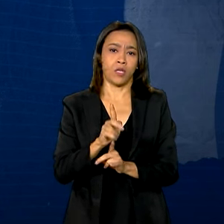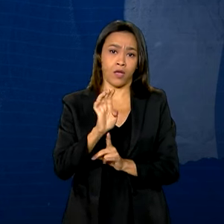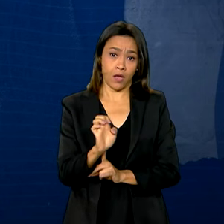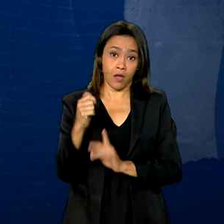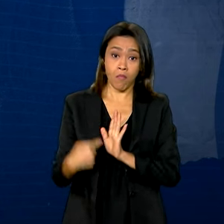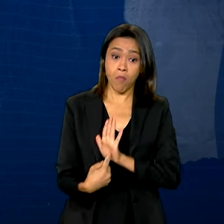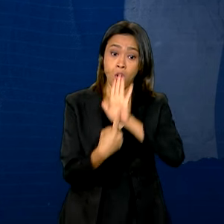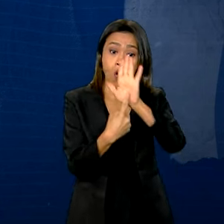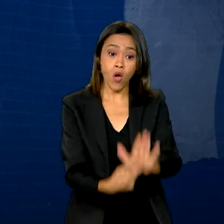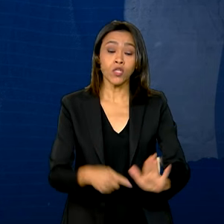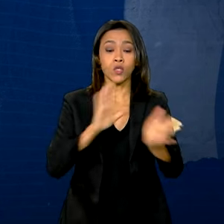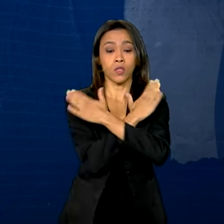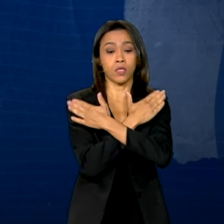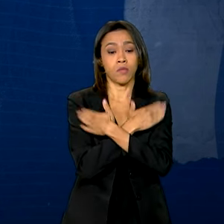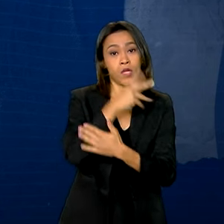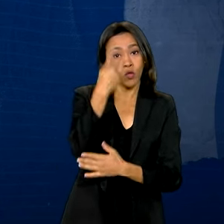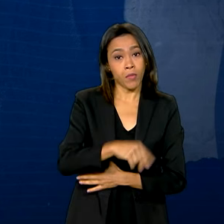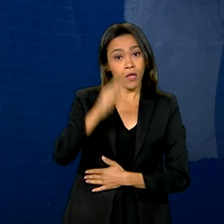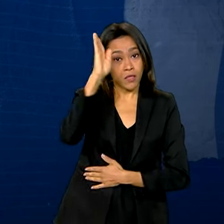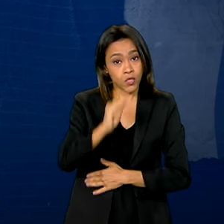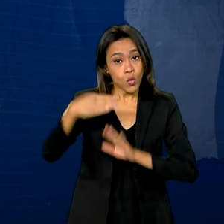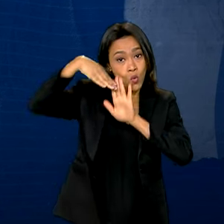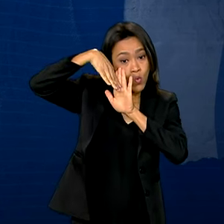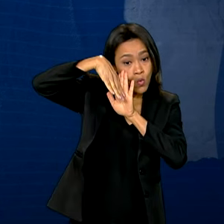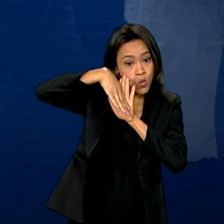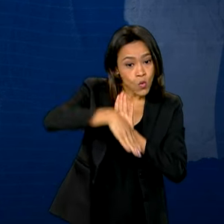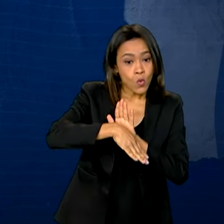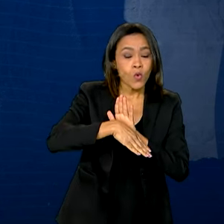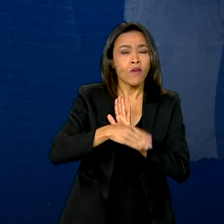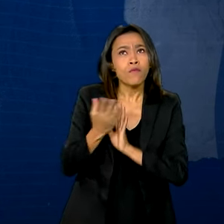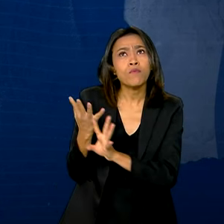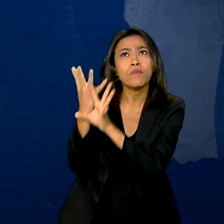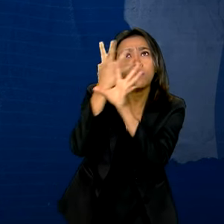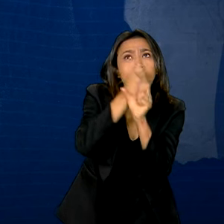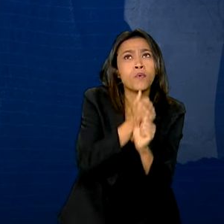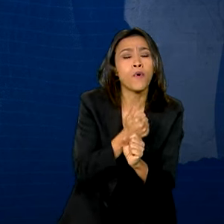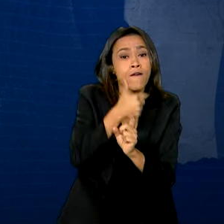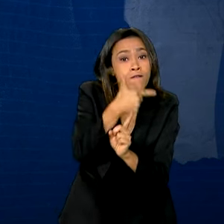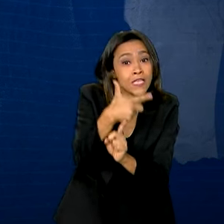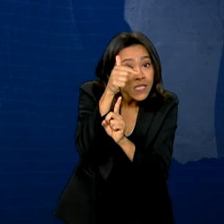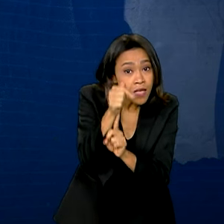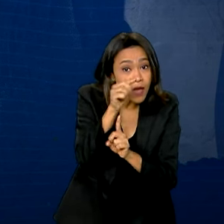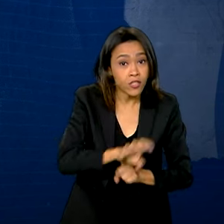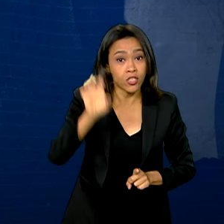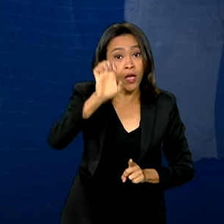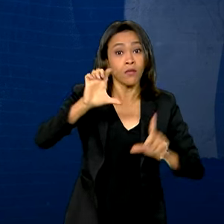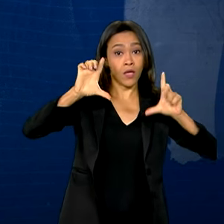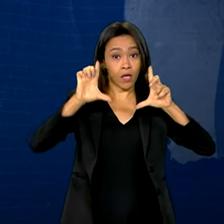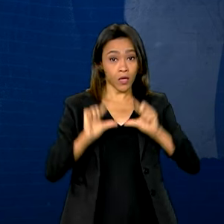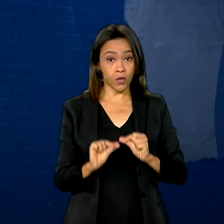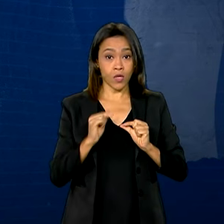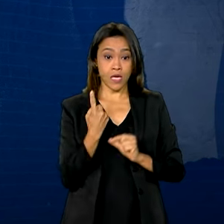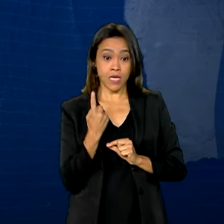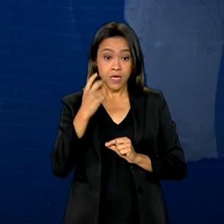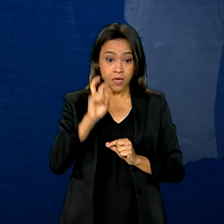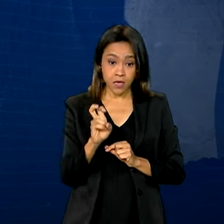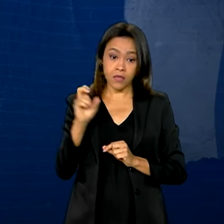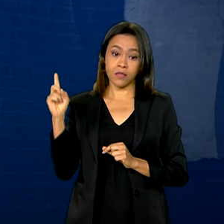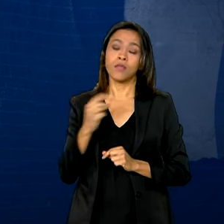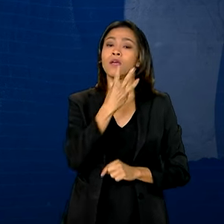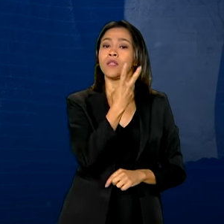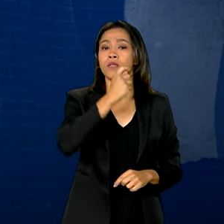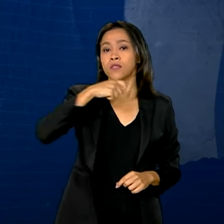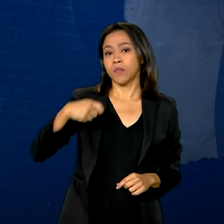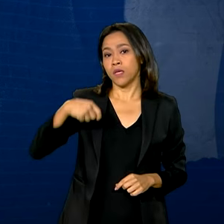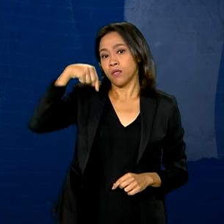de desemprego no Brasil caiu em 15 das 27 unidades da federação no segundo trimestre de